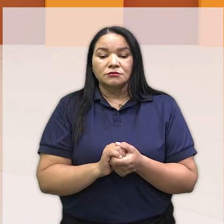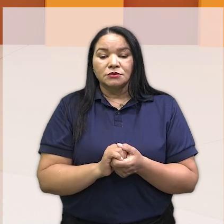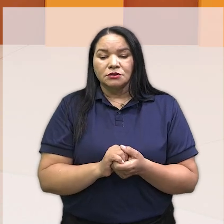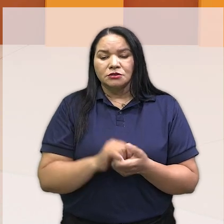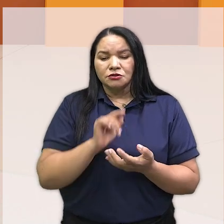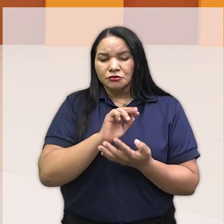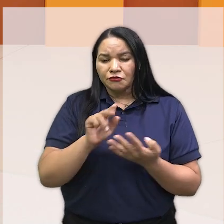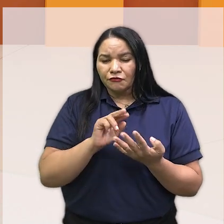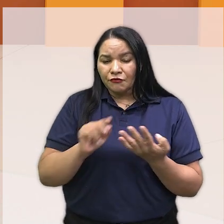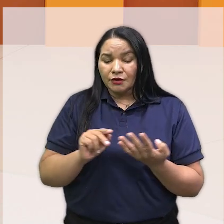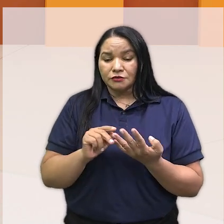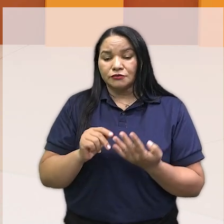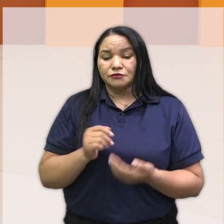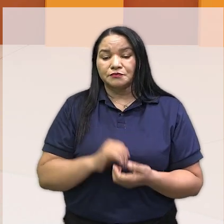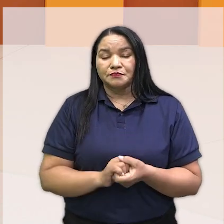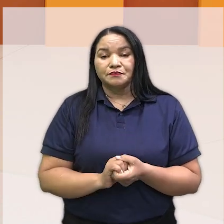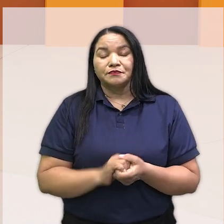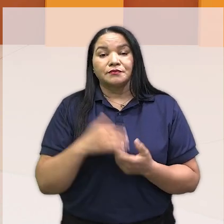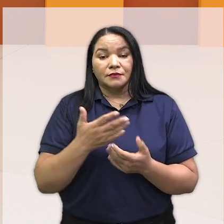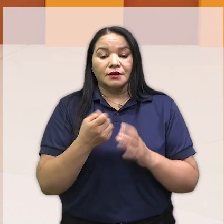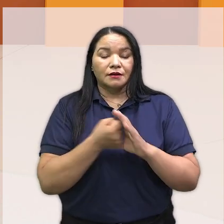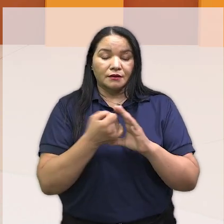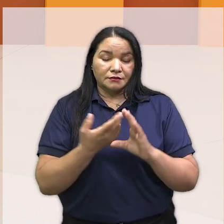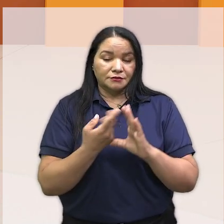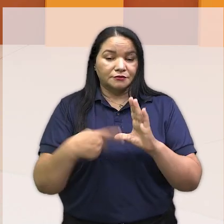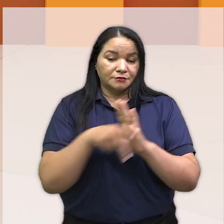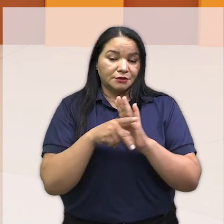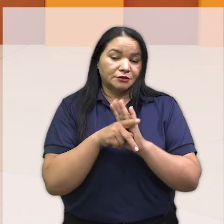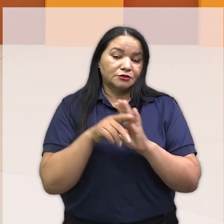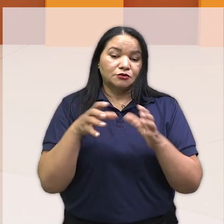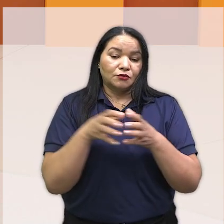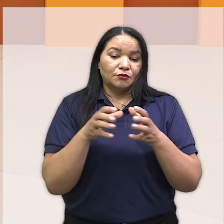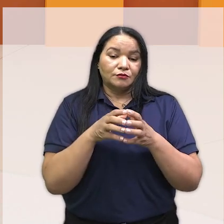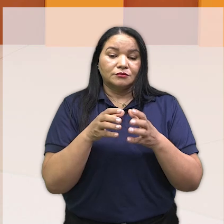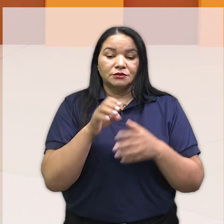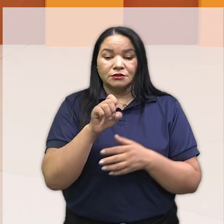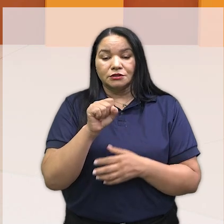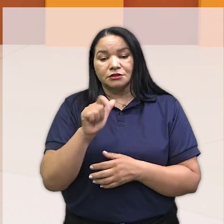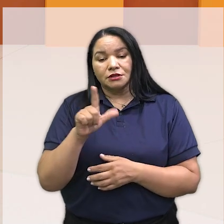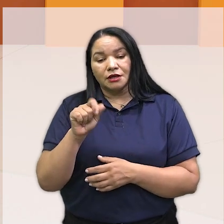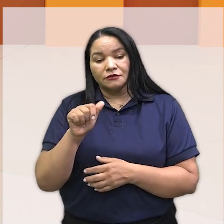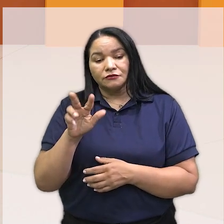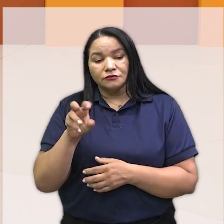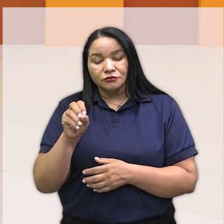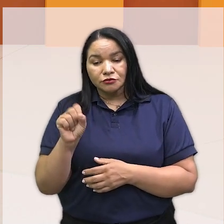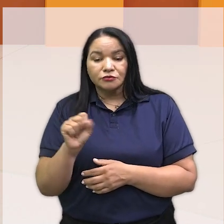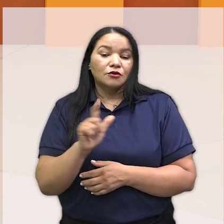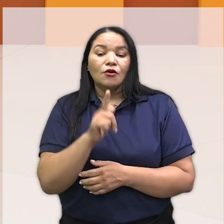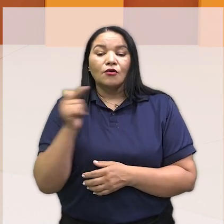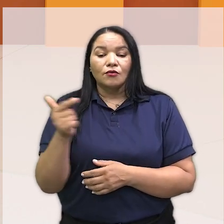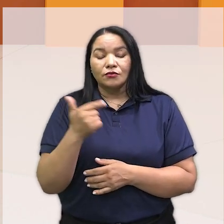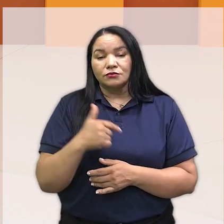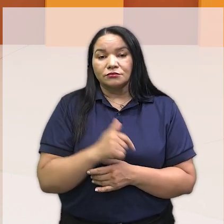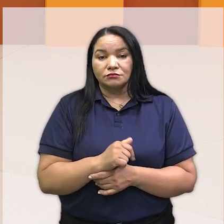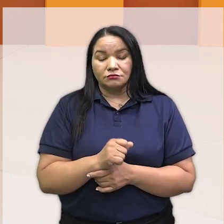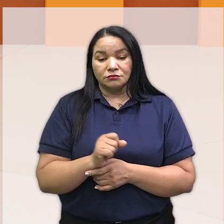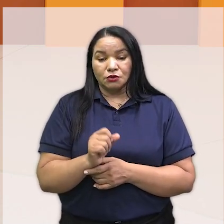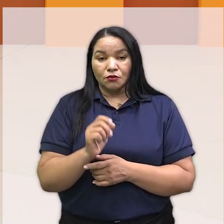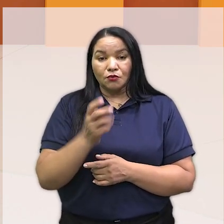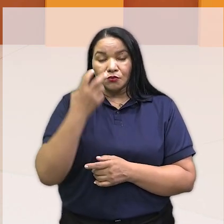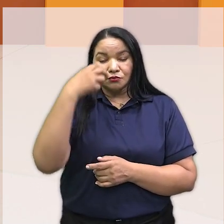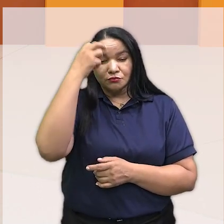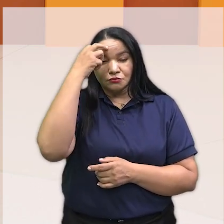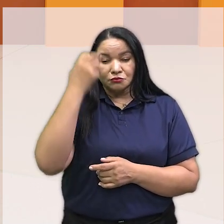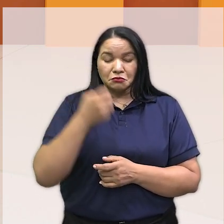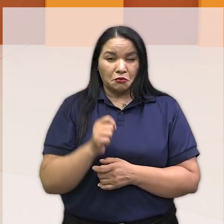tá? Então, isso acaba caracterizando a etnia dos eslavos. Agora, com uma rica diversidade cultural,